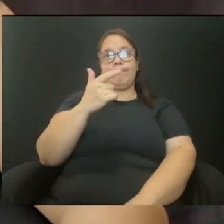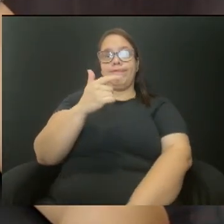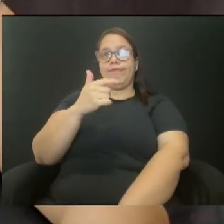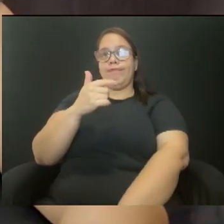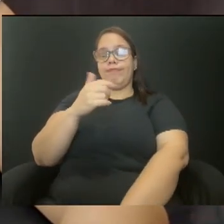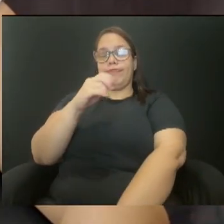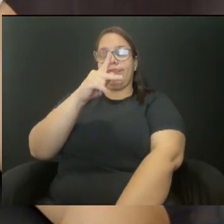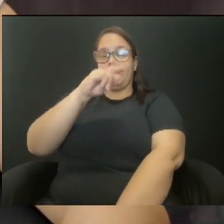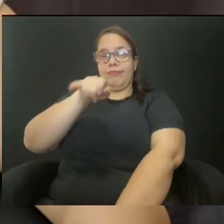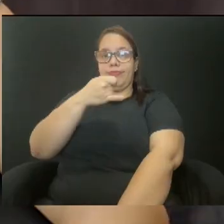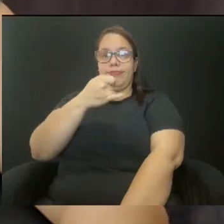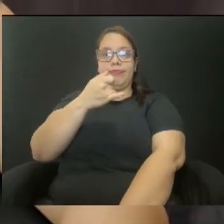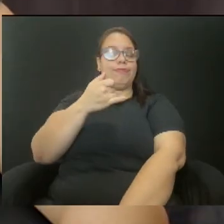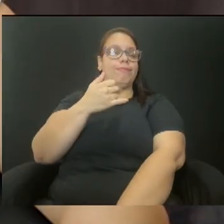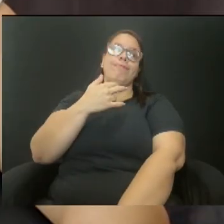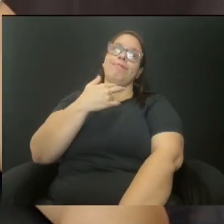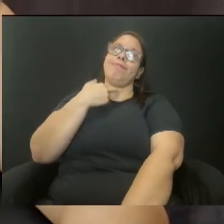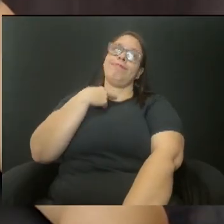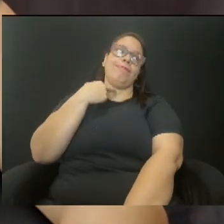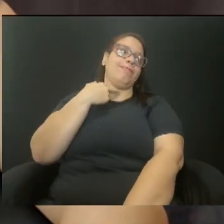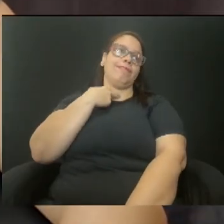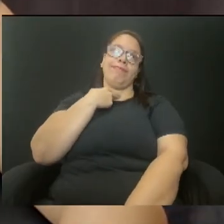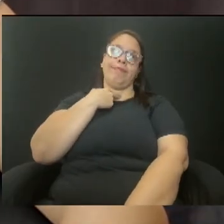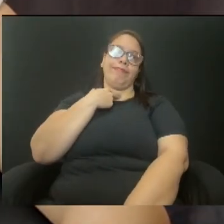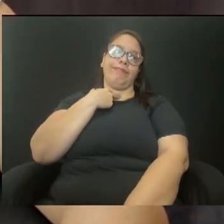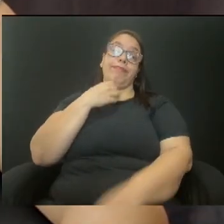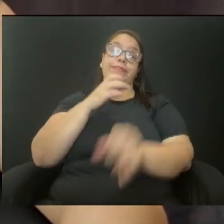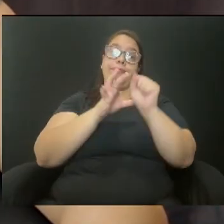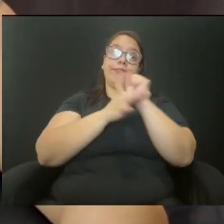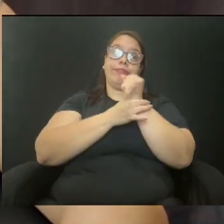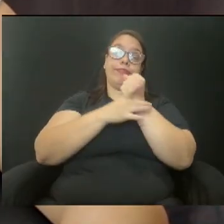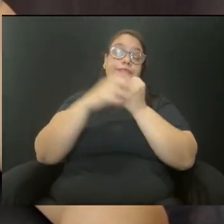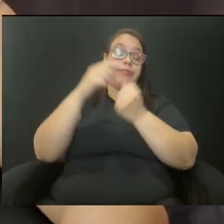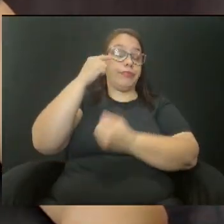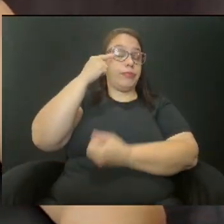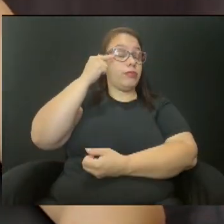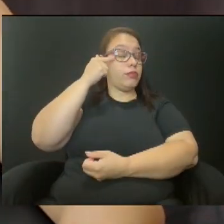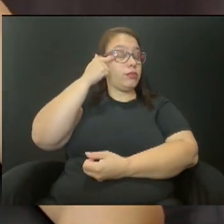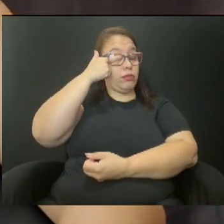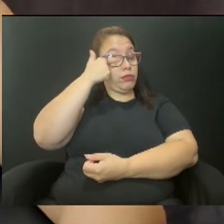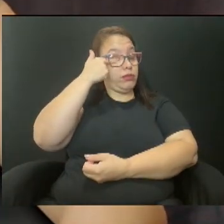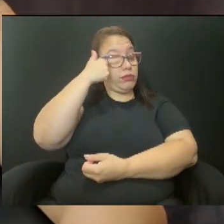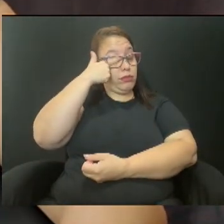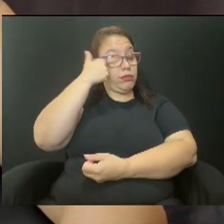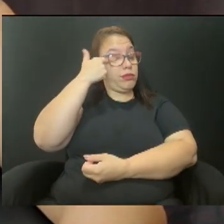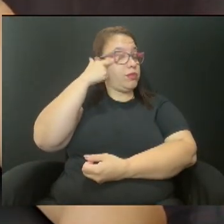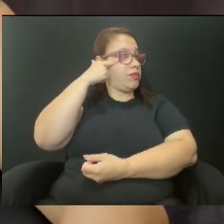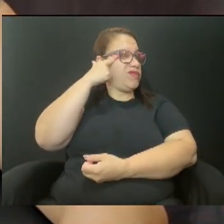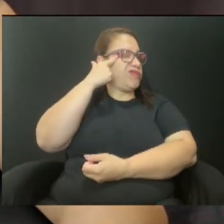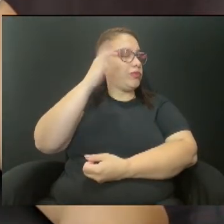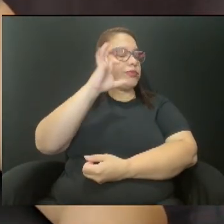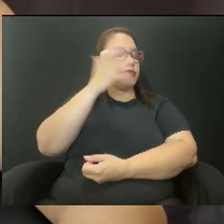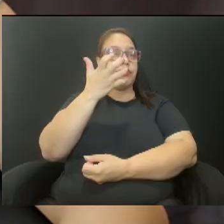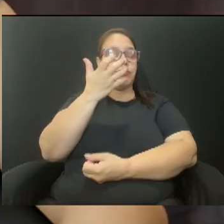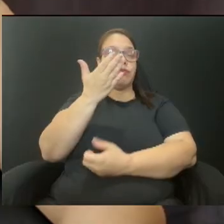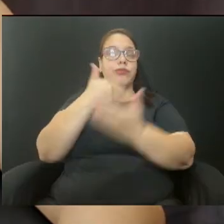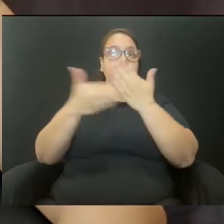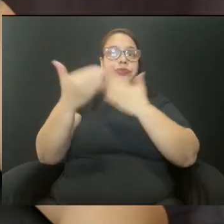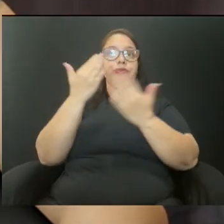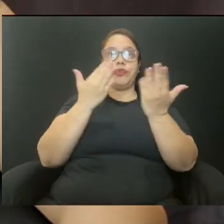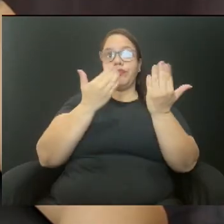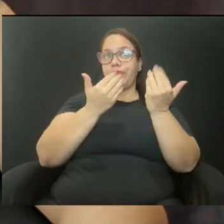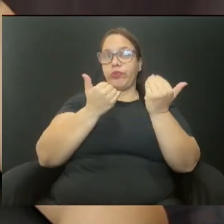contar com esse seguro de caso venha acontecer alguma coisa. É que, como a gente falou anteriormente do jovem, as pessoas